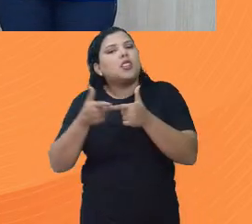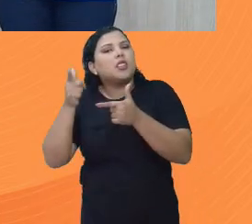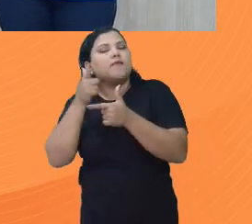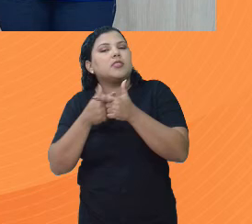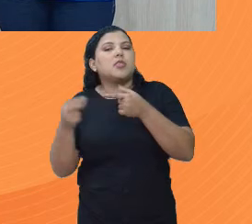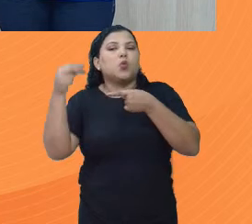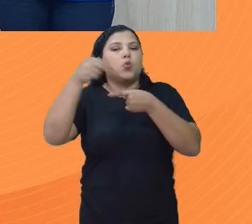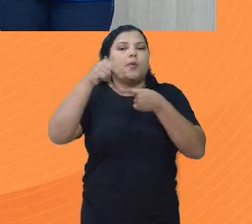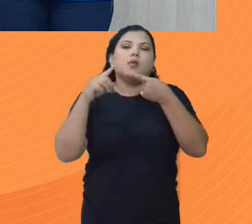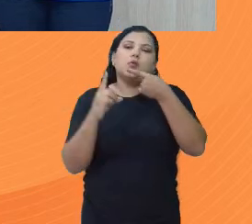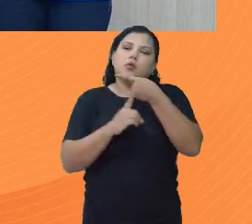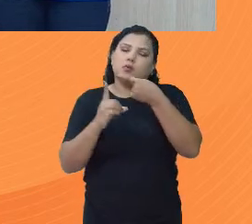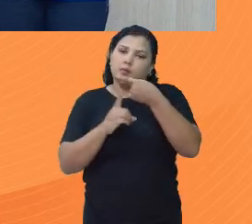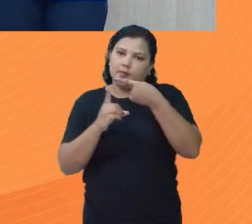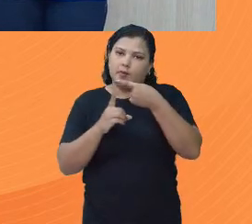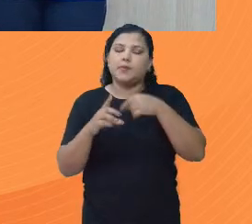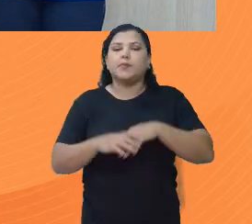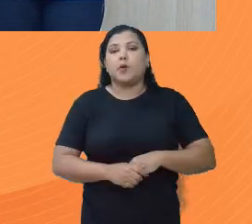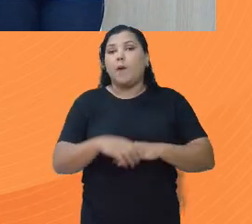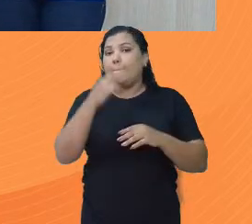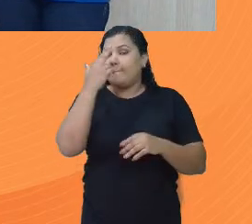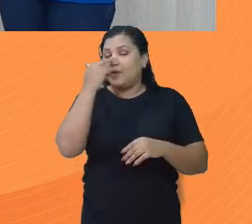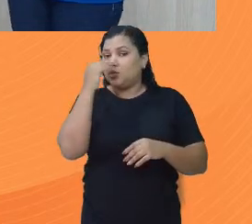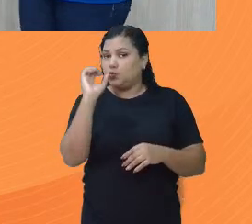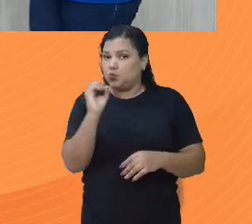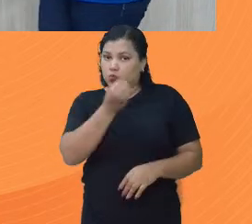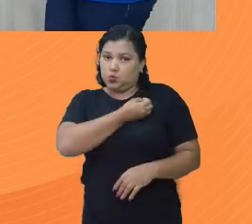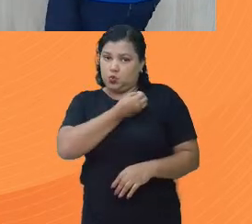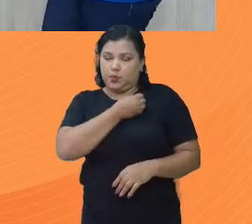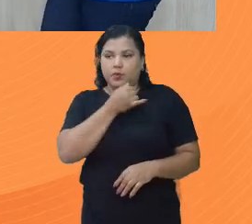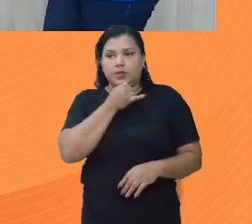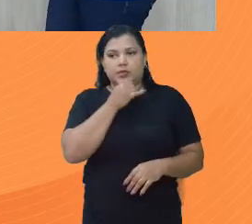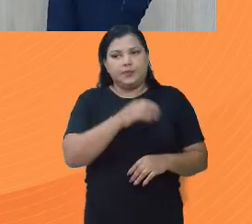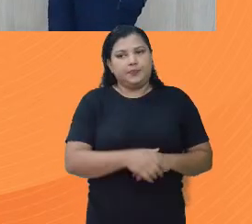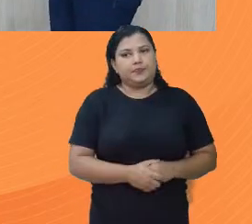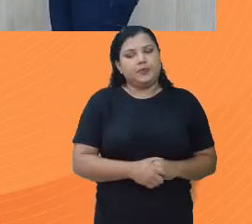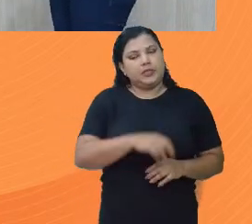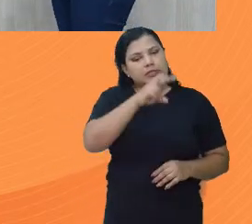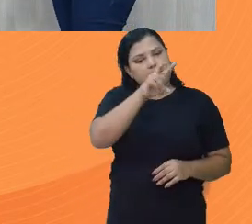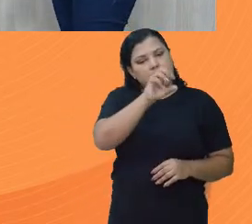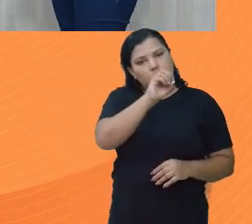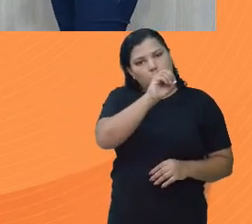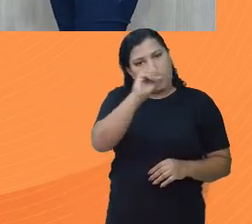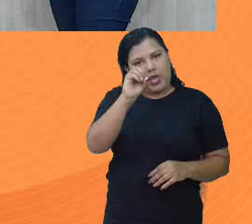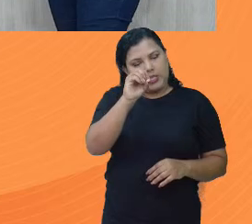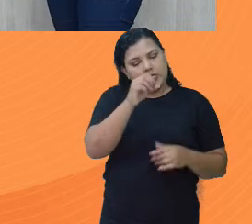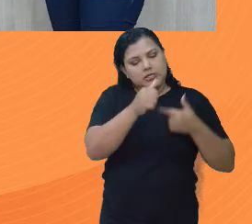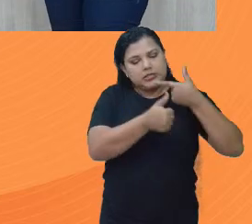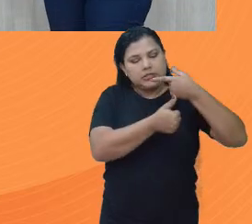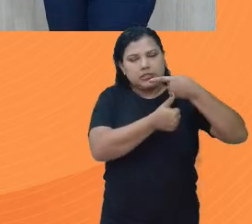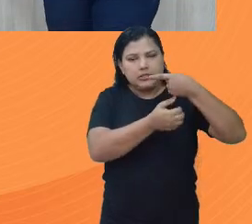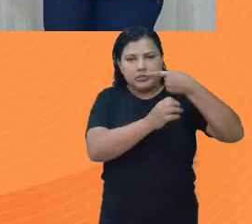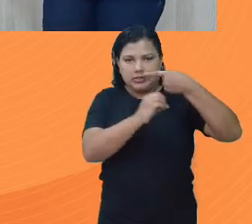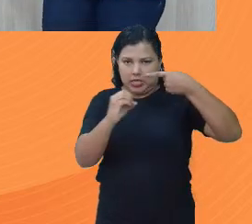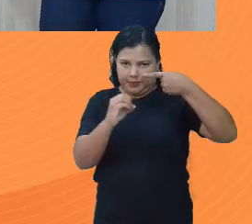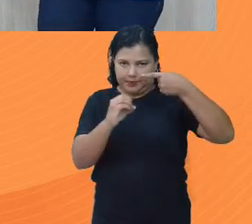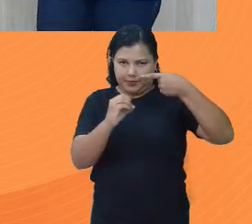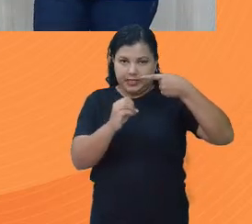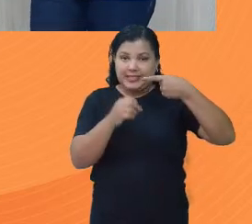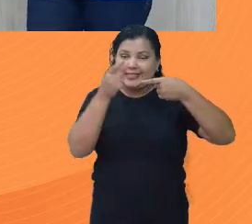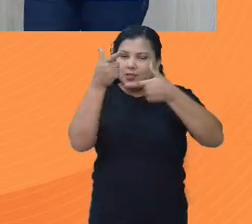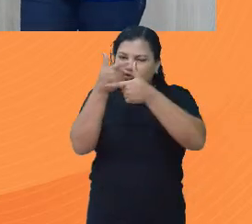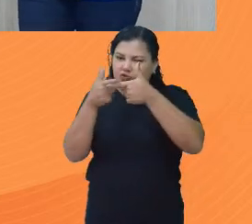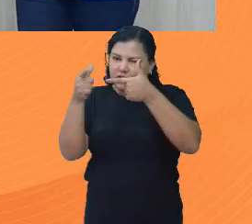o numerador quanto o denominador pelo mesmo número, né? Então, aqui, ó, eu tenho 50 sobre 100. Se a gente dividir os